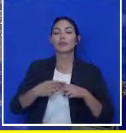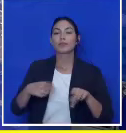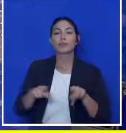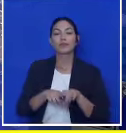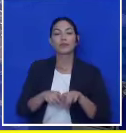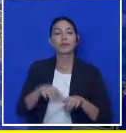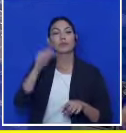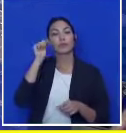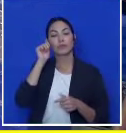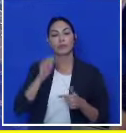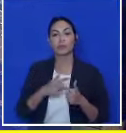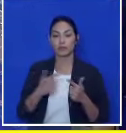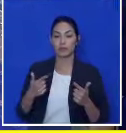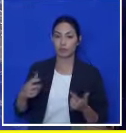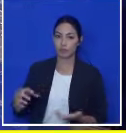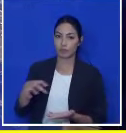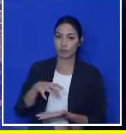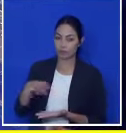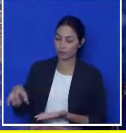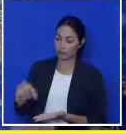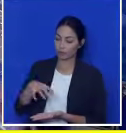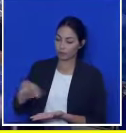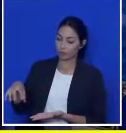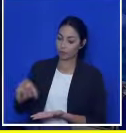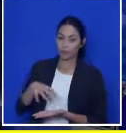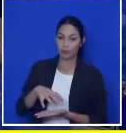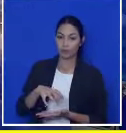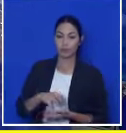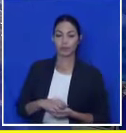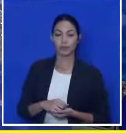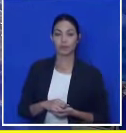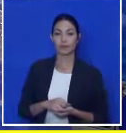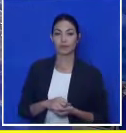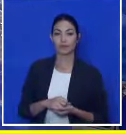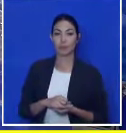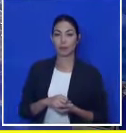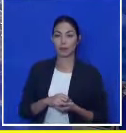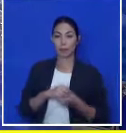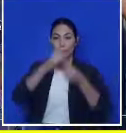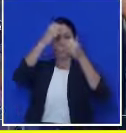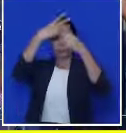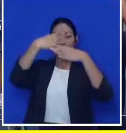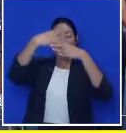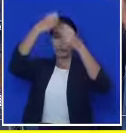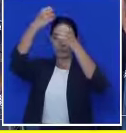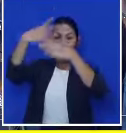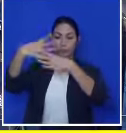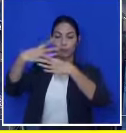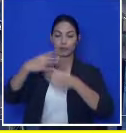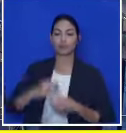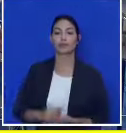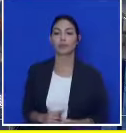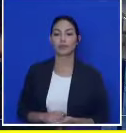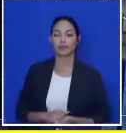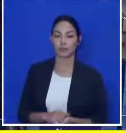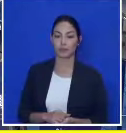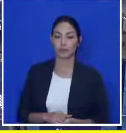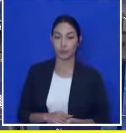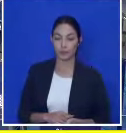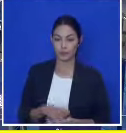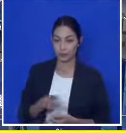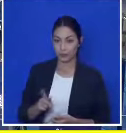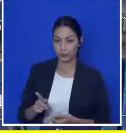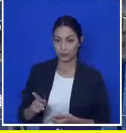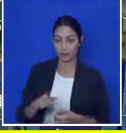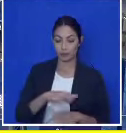Caixa, a Nicole, nossa garota da sorte, vão recolher as 7 bolas sorteadas na Time Mania, colocá-las no suporte em cima do mesmo Globo, para procedermos